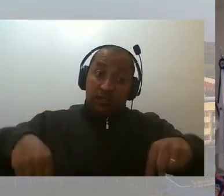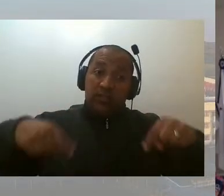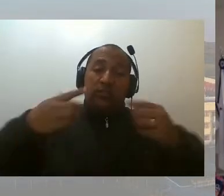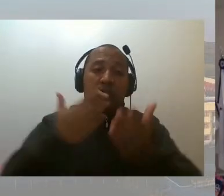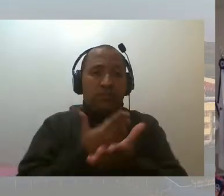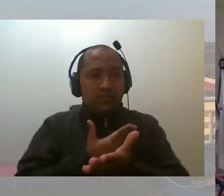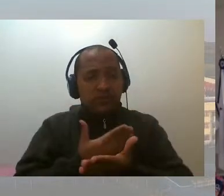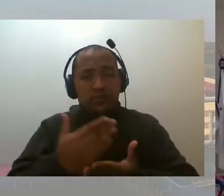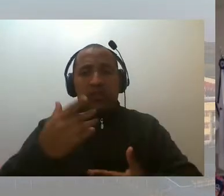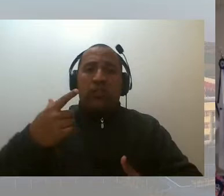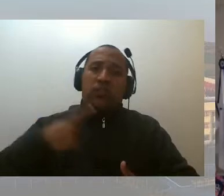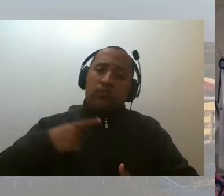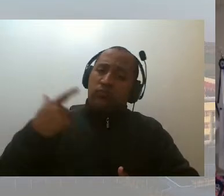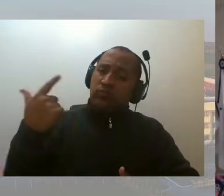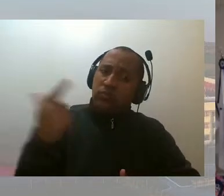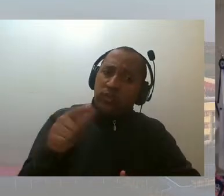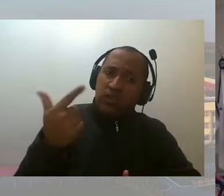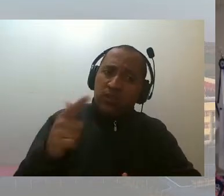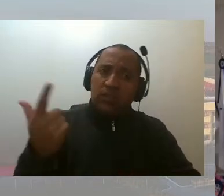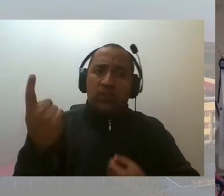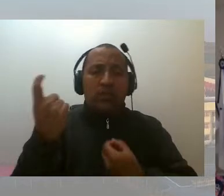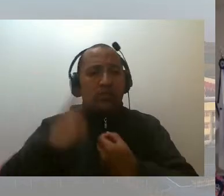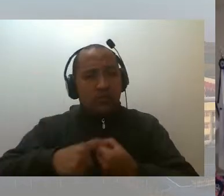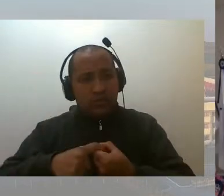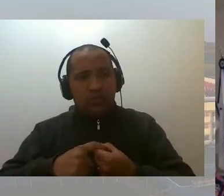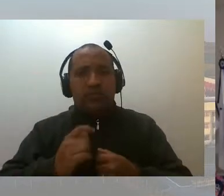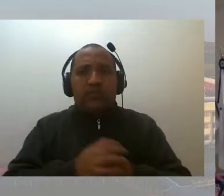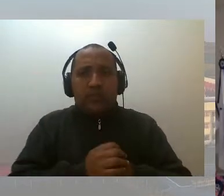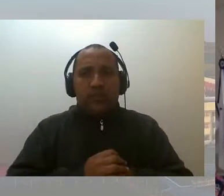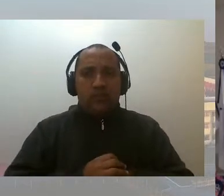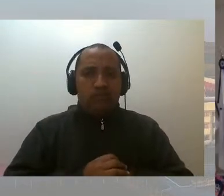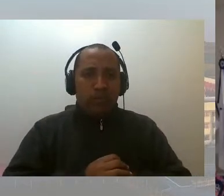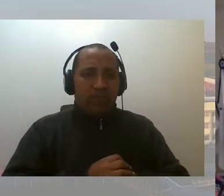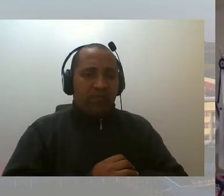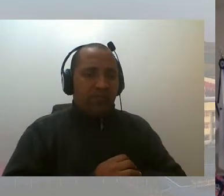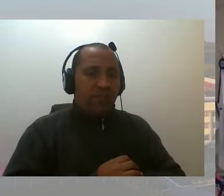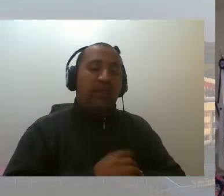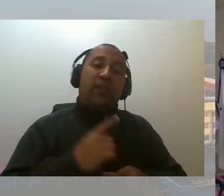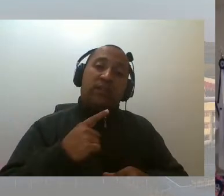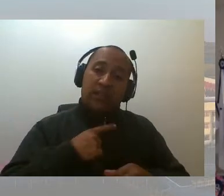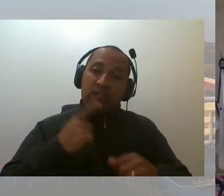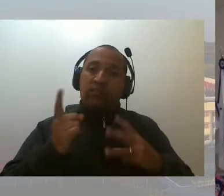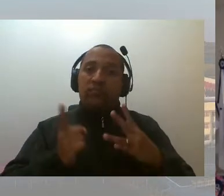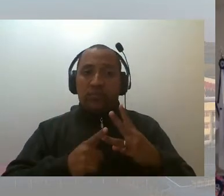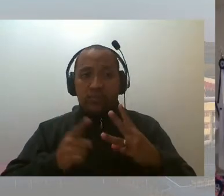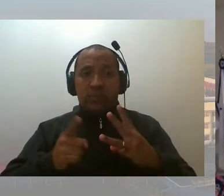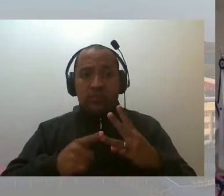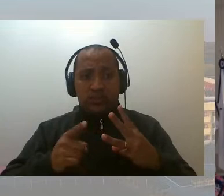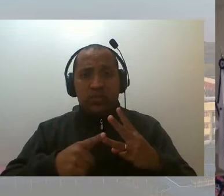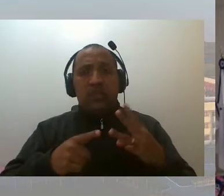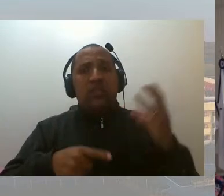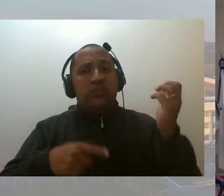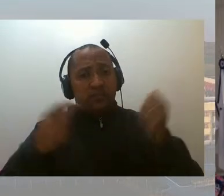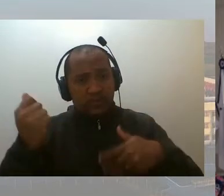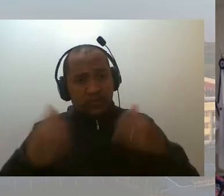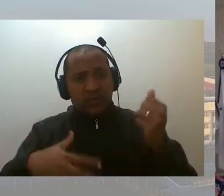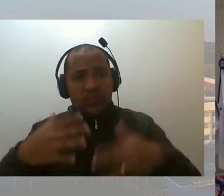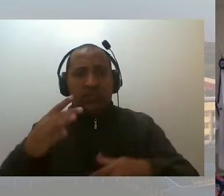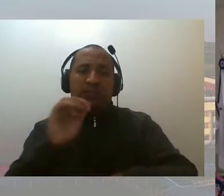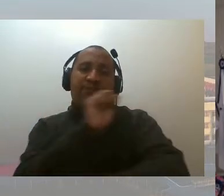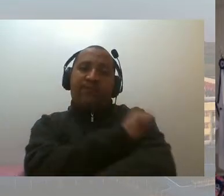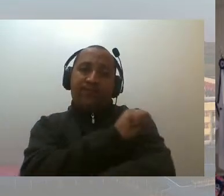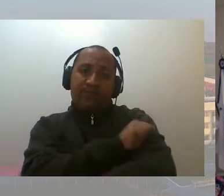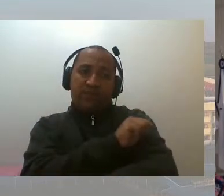não tivemos retorno. O terceiro ponto de destaque é que hoje alunos pobres, como